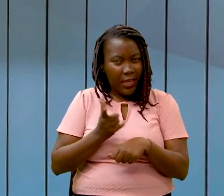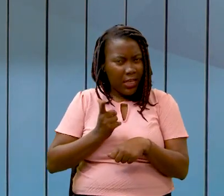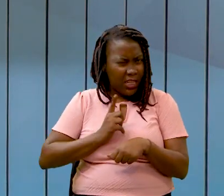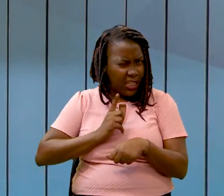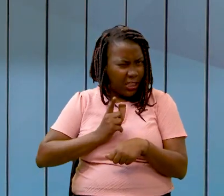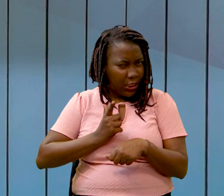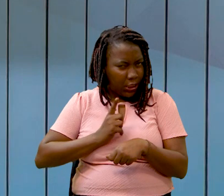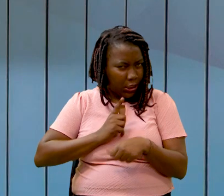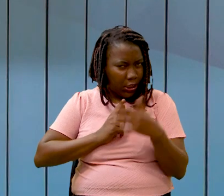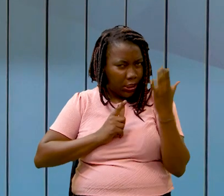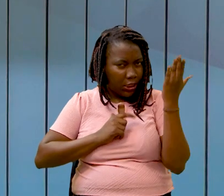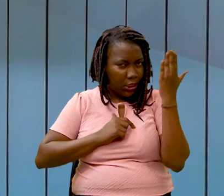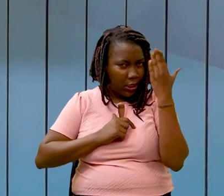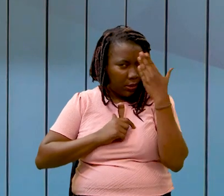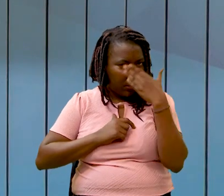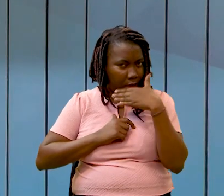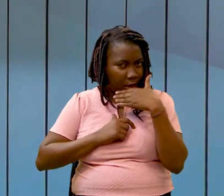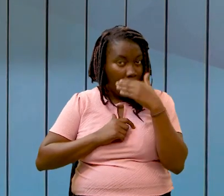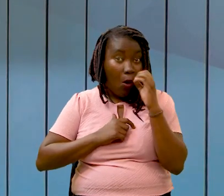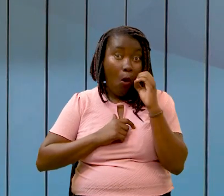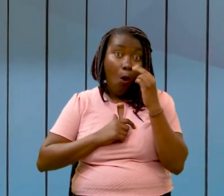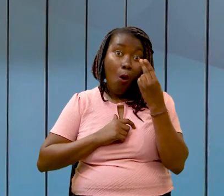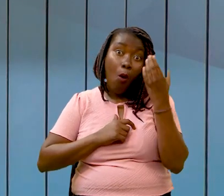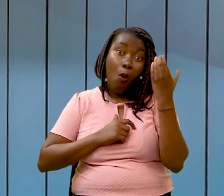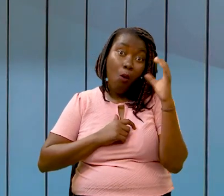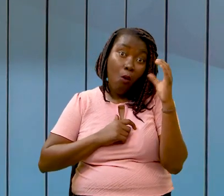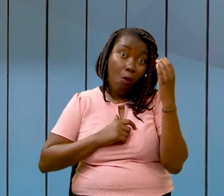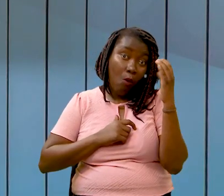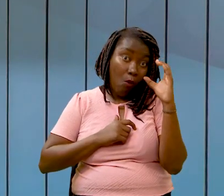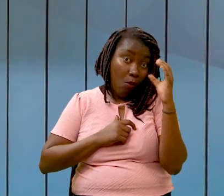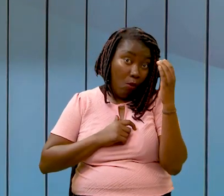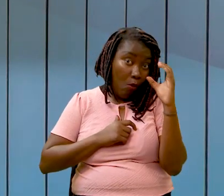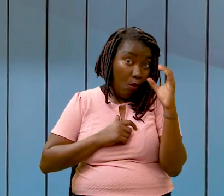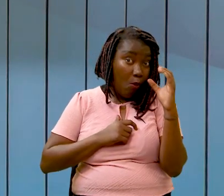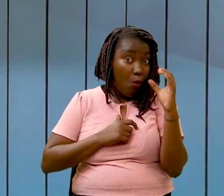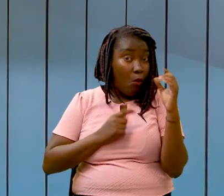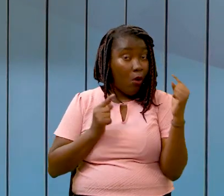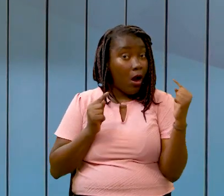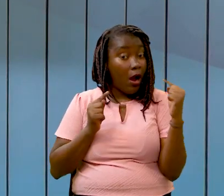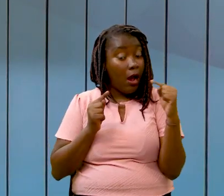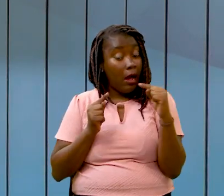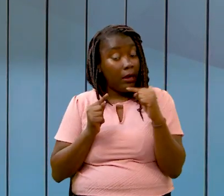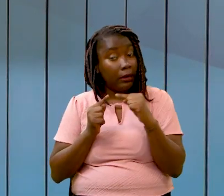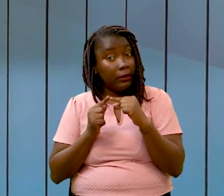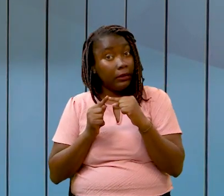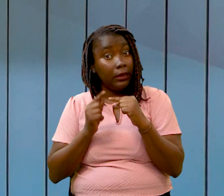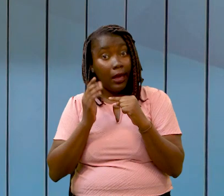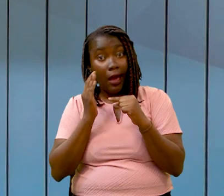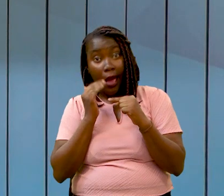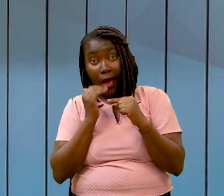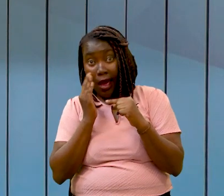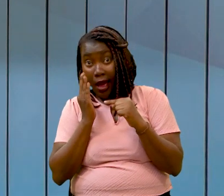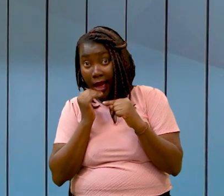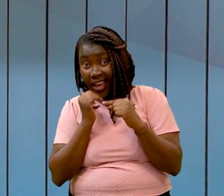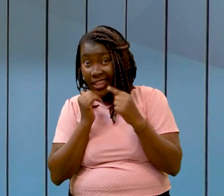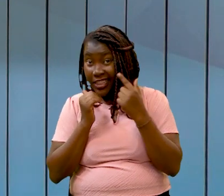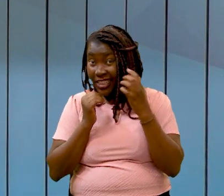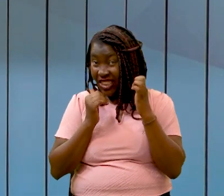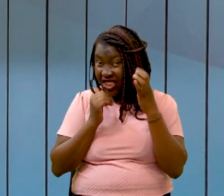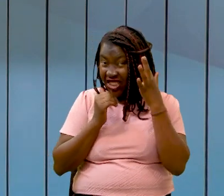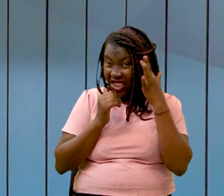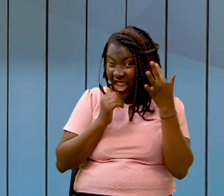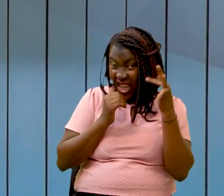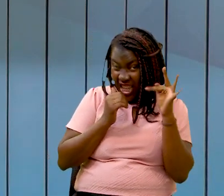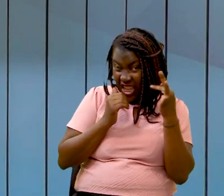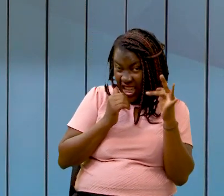existe comprovadamente, né, ou cientificamente uma relação entre alimentação e enxaqueca